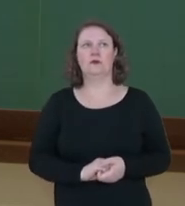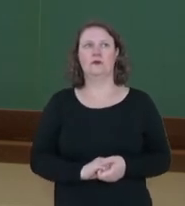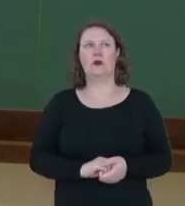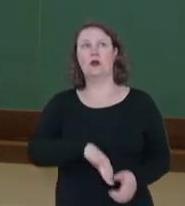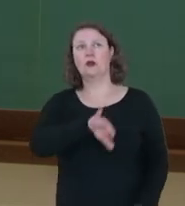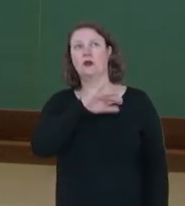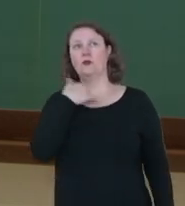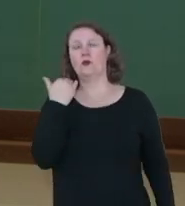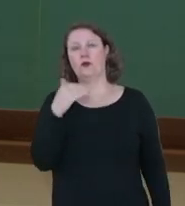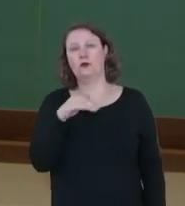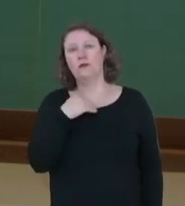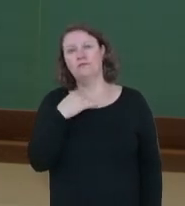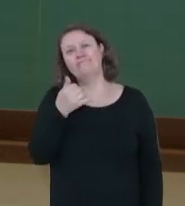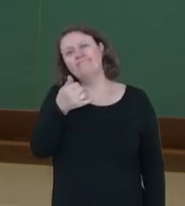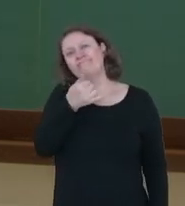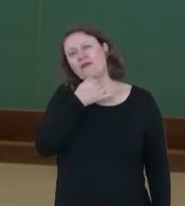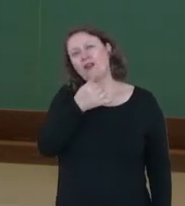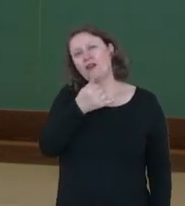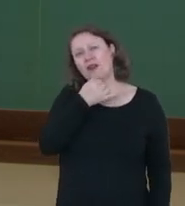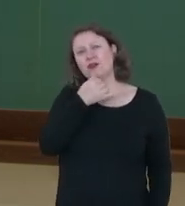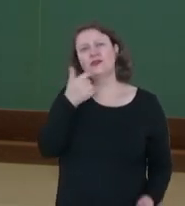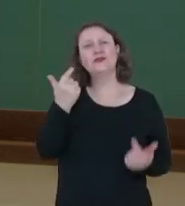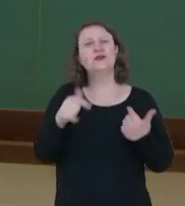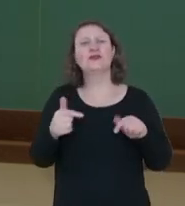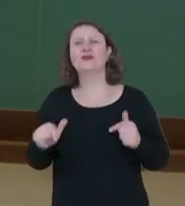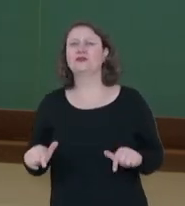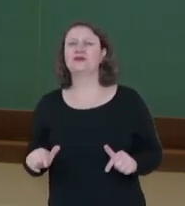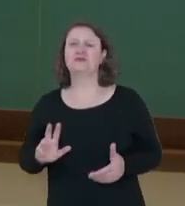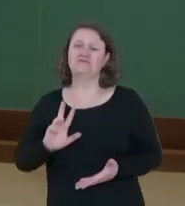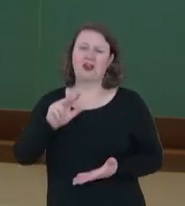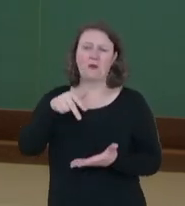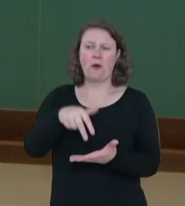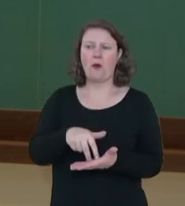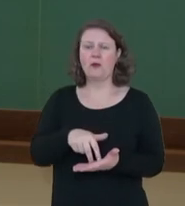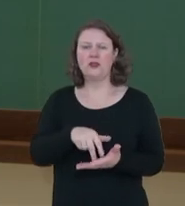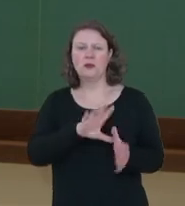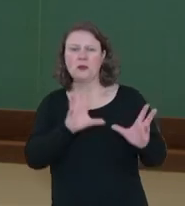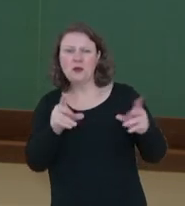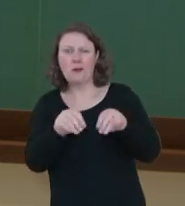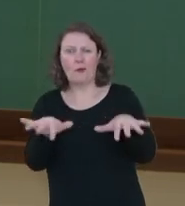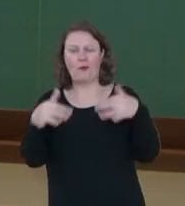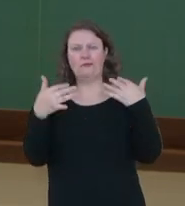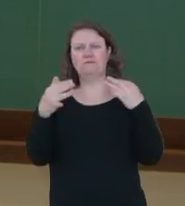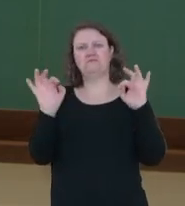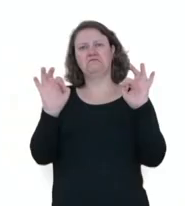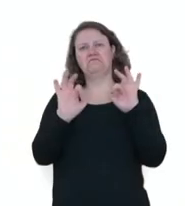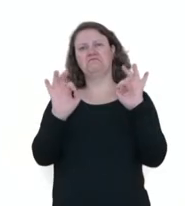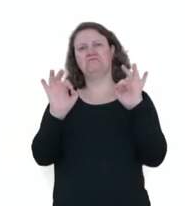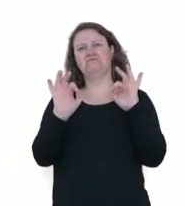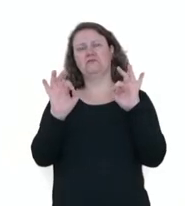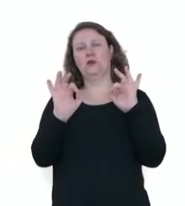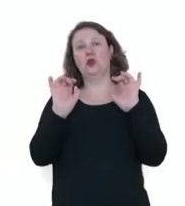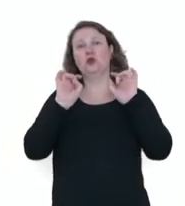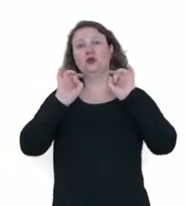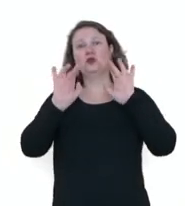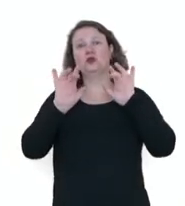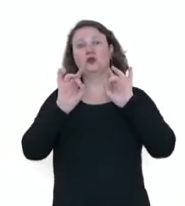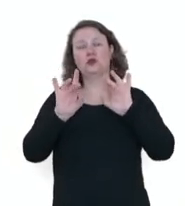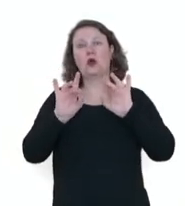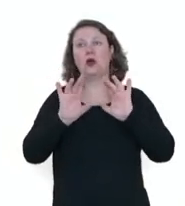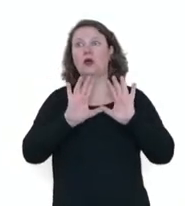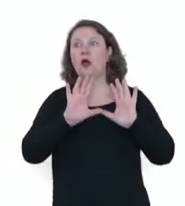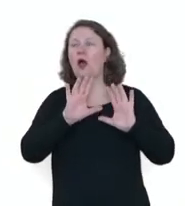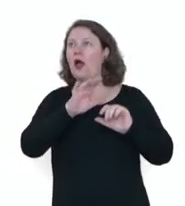morreu, infelizmente, sem o reconhecimento de seus estudos. Isso aconteceu só no início do